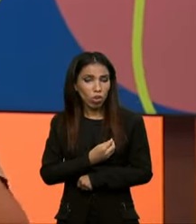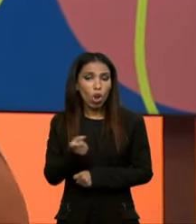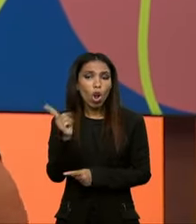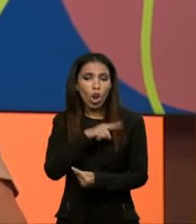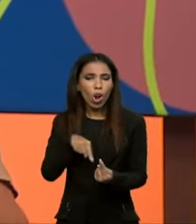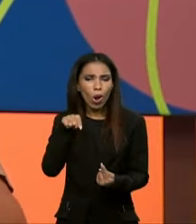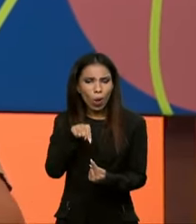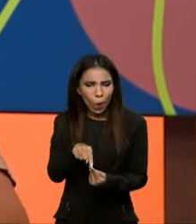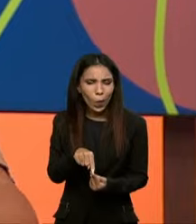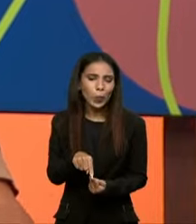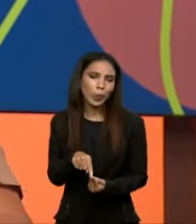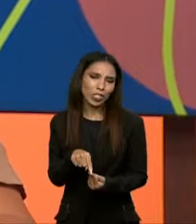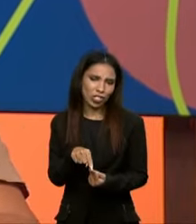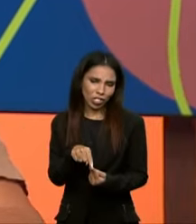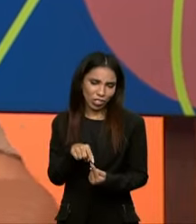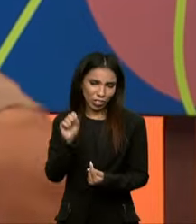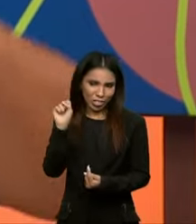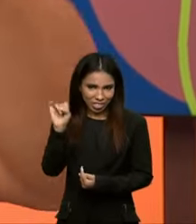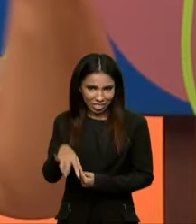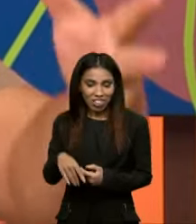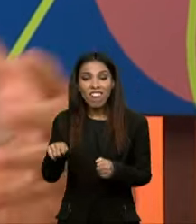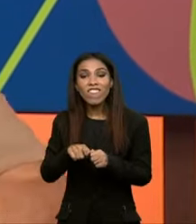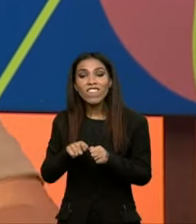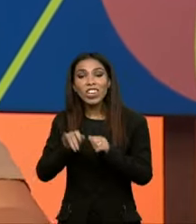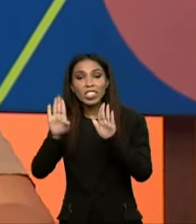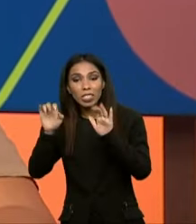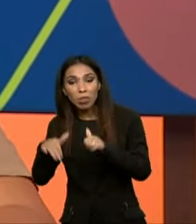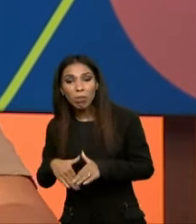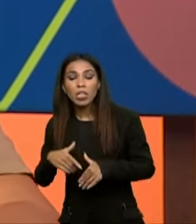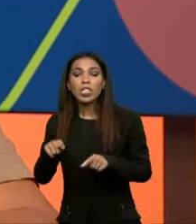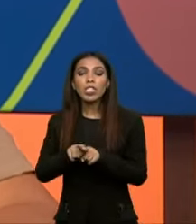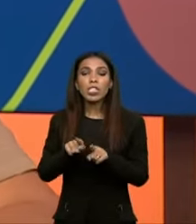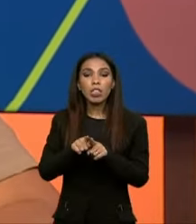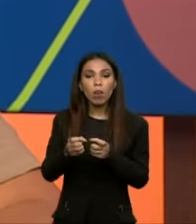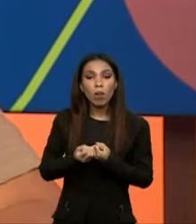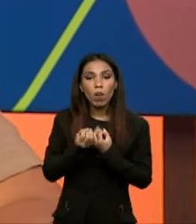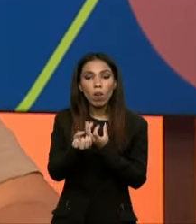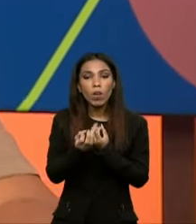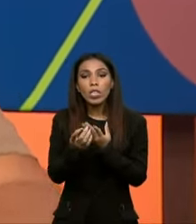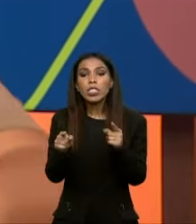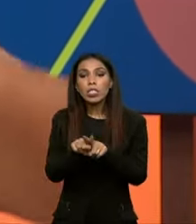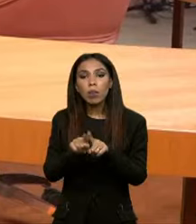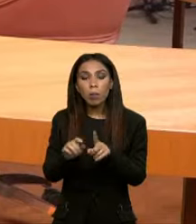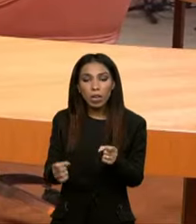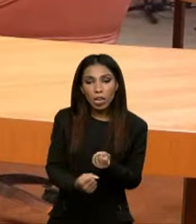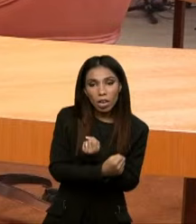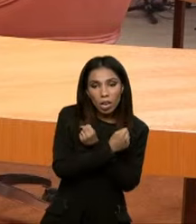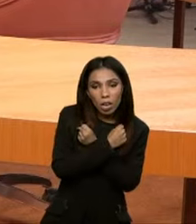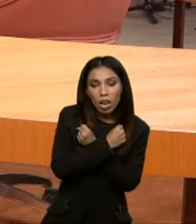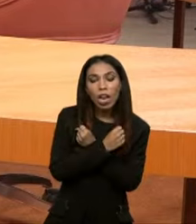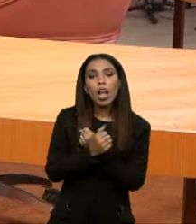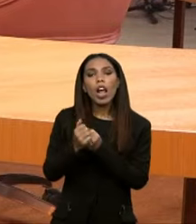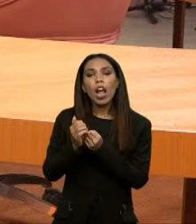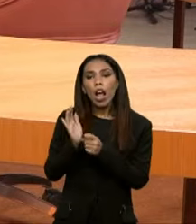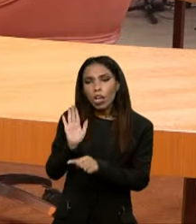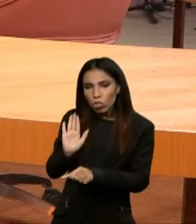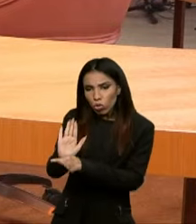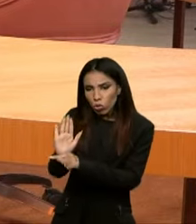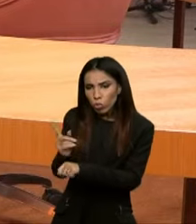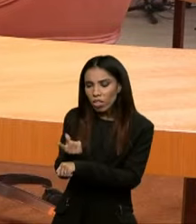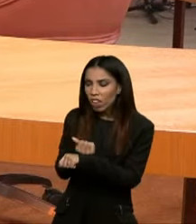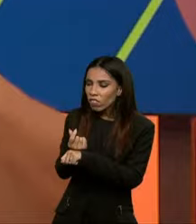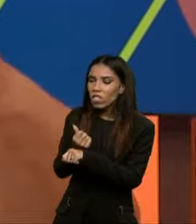objetivo, uma meta. Um norte, né? Fazer bem, levar informação, ou dar um abraço, ajudar isso, financeiramente, garoto. Ajudar com a